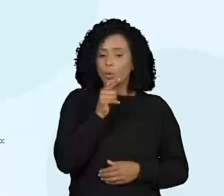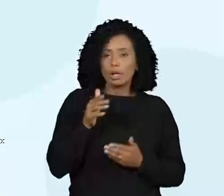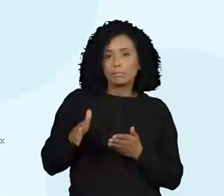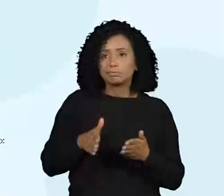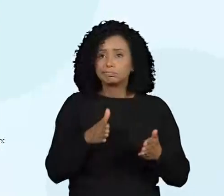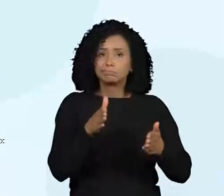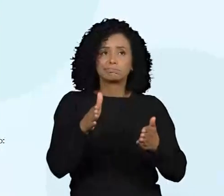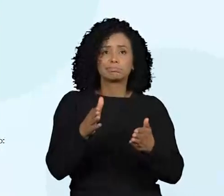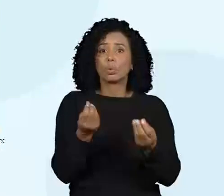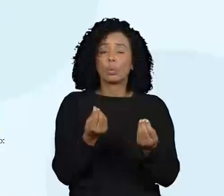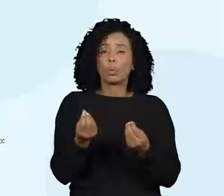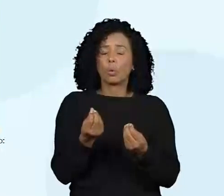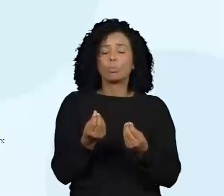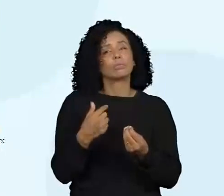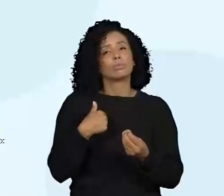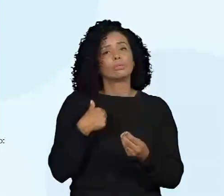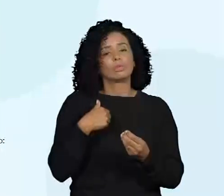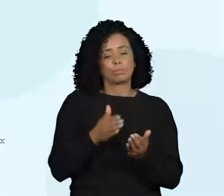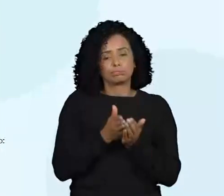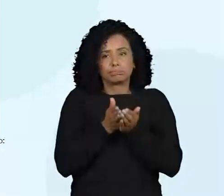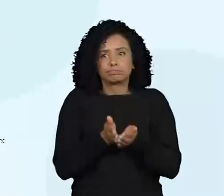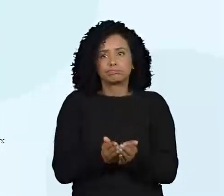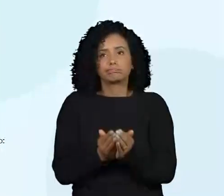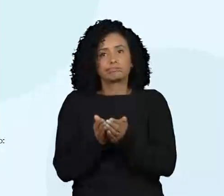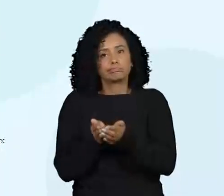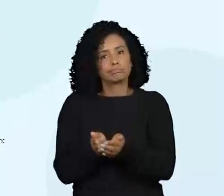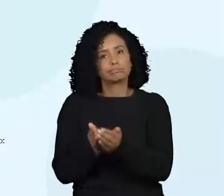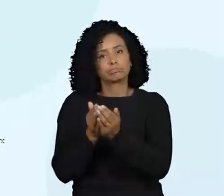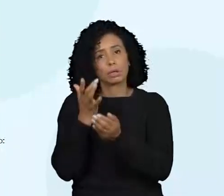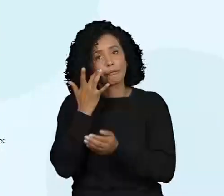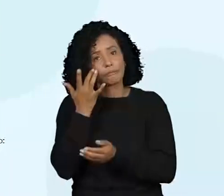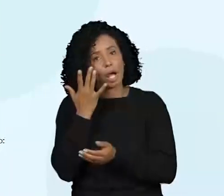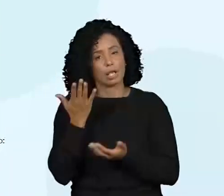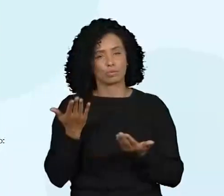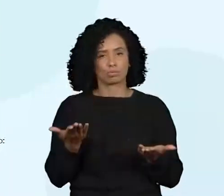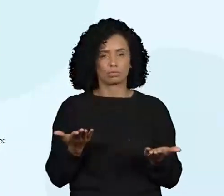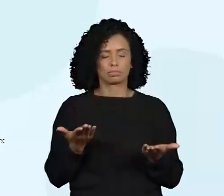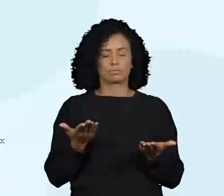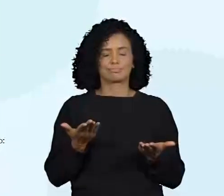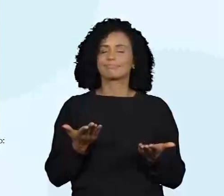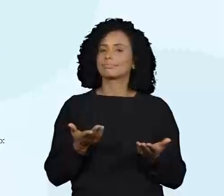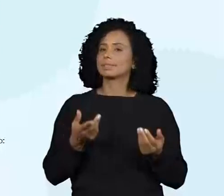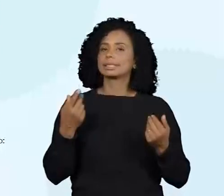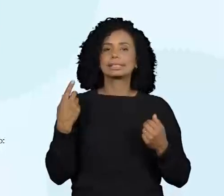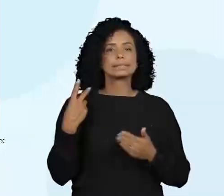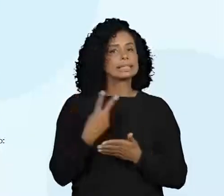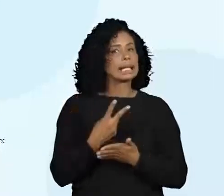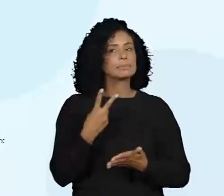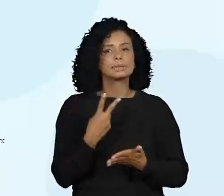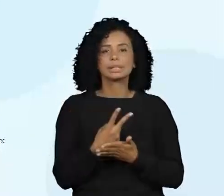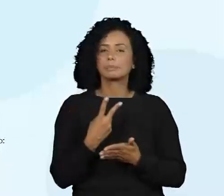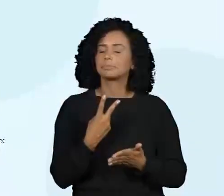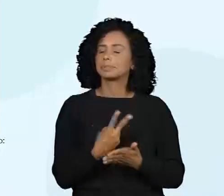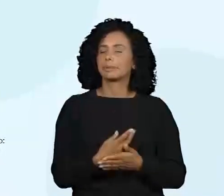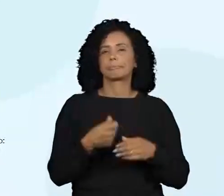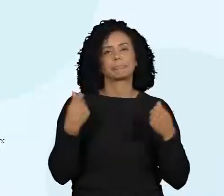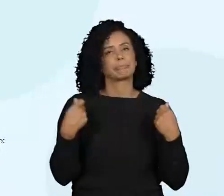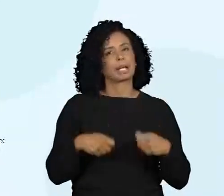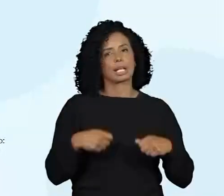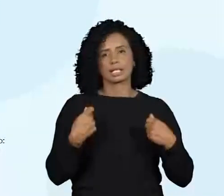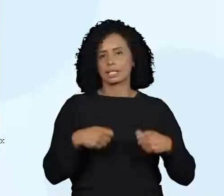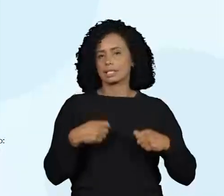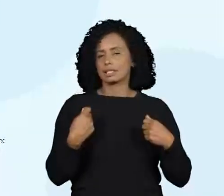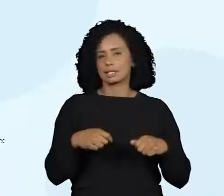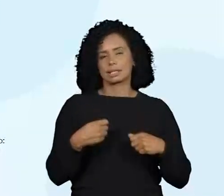etc. Então a gente pensa aí que o humano sempre precisou aí utilizar o transporte, desde